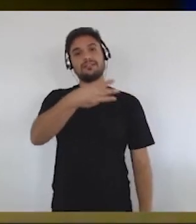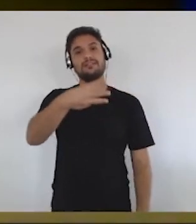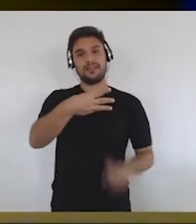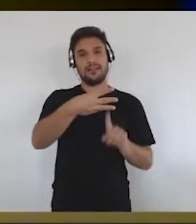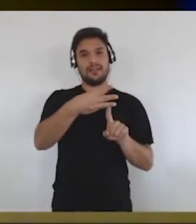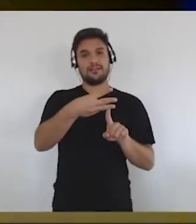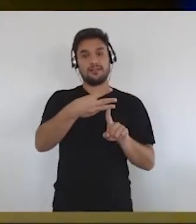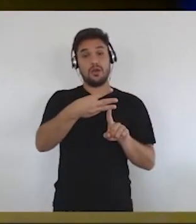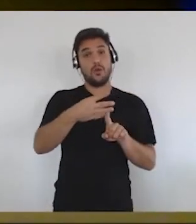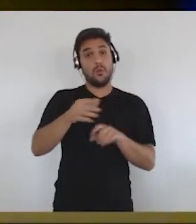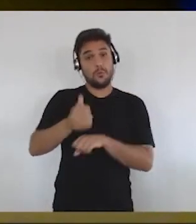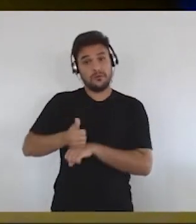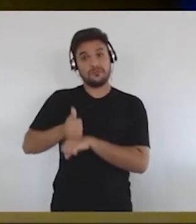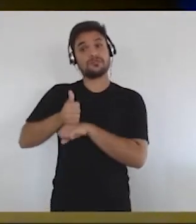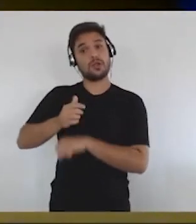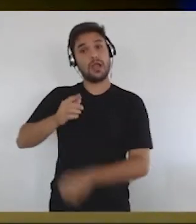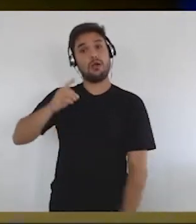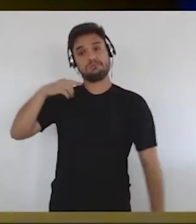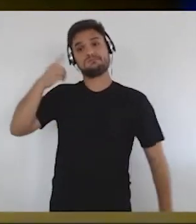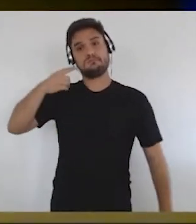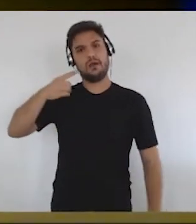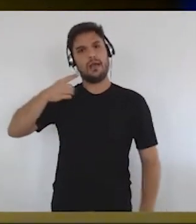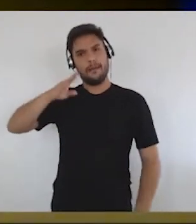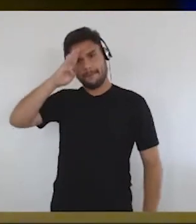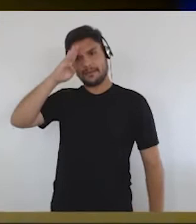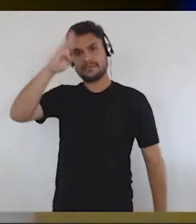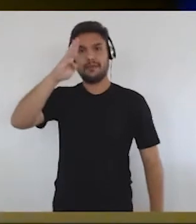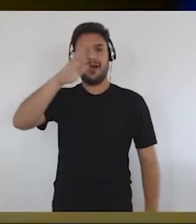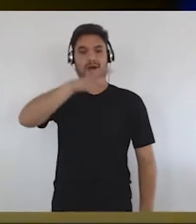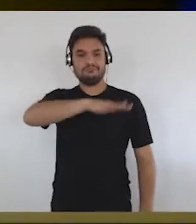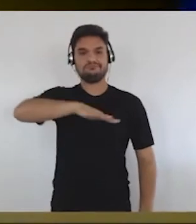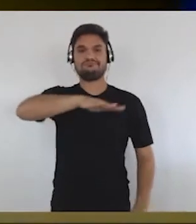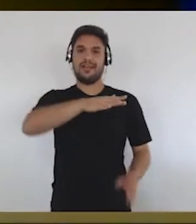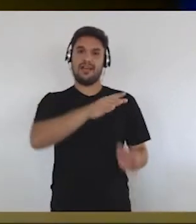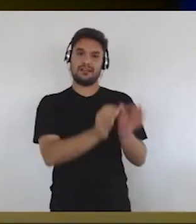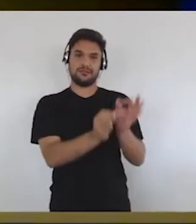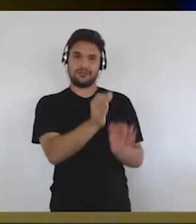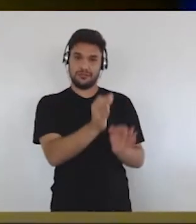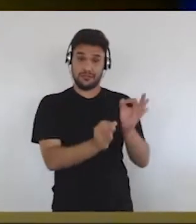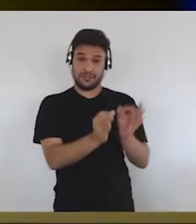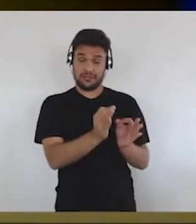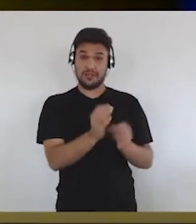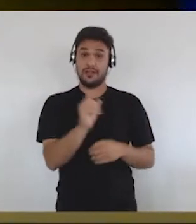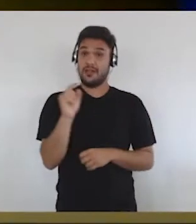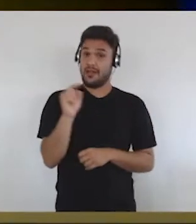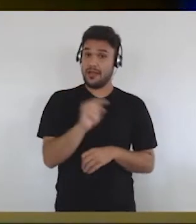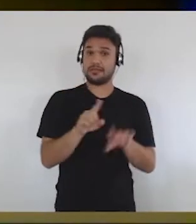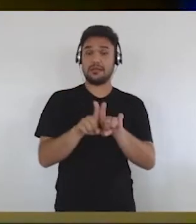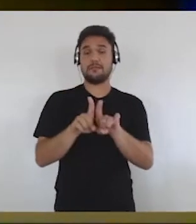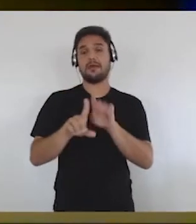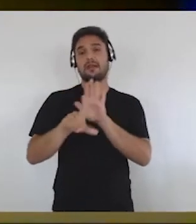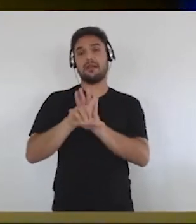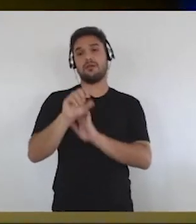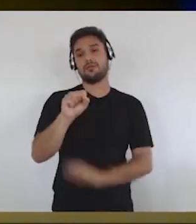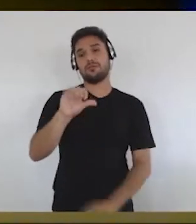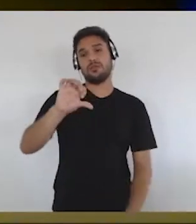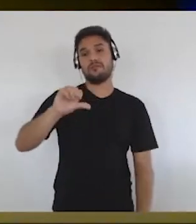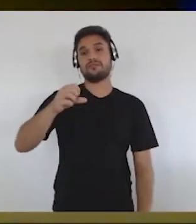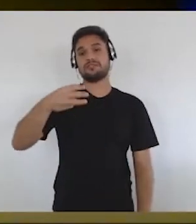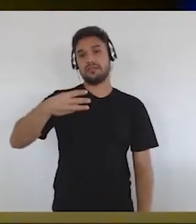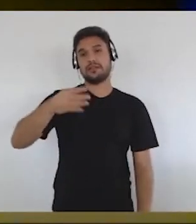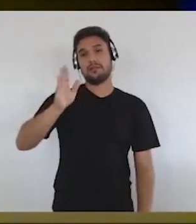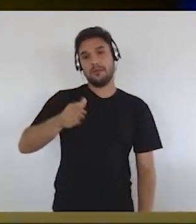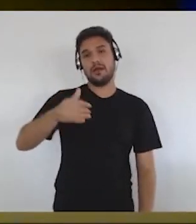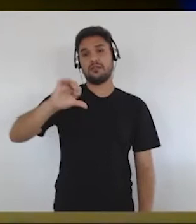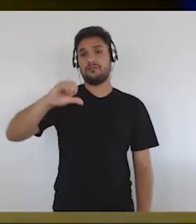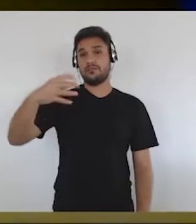é indispensável à administração da justiça. Essa mesma previsão foi replicada na Lei 8.906 de